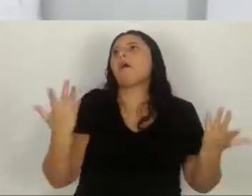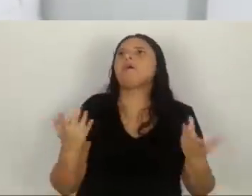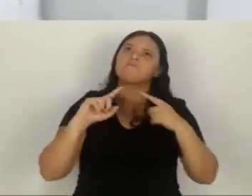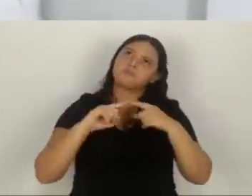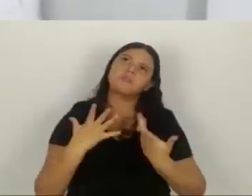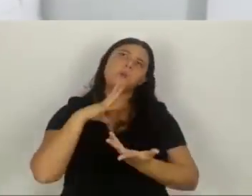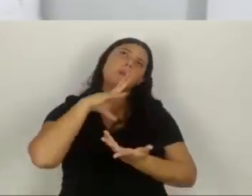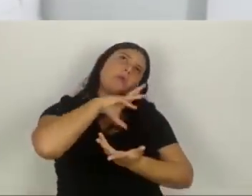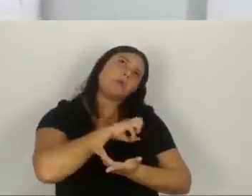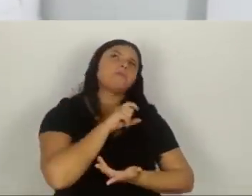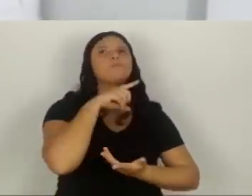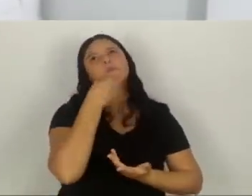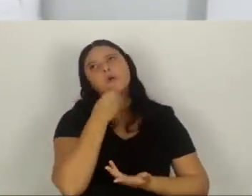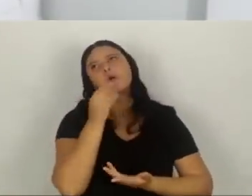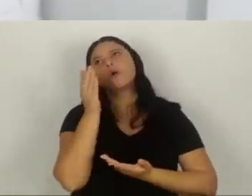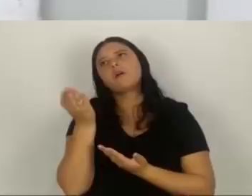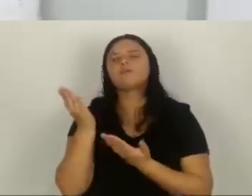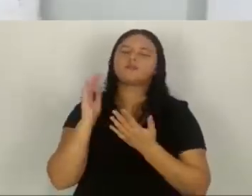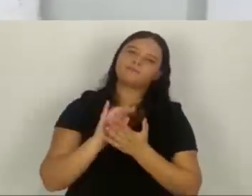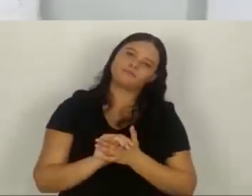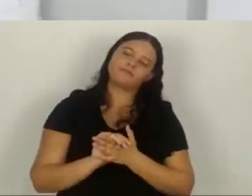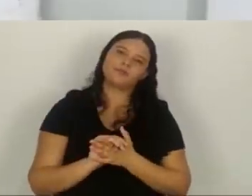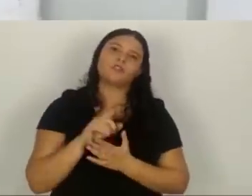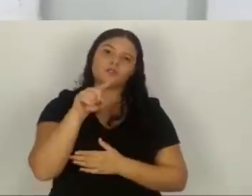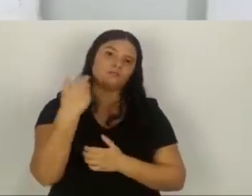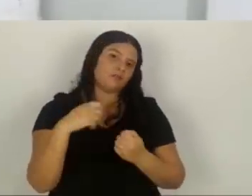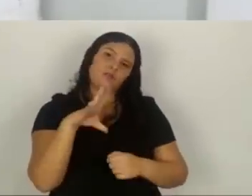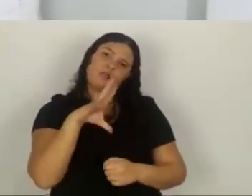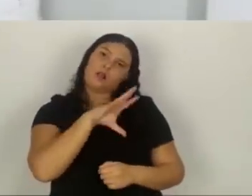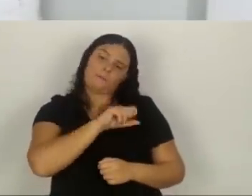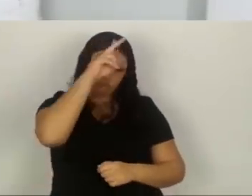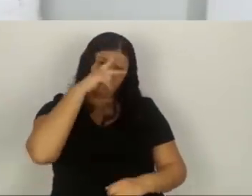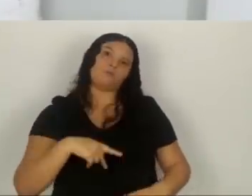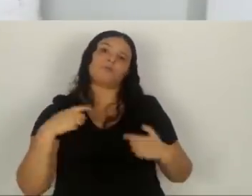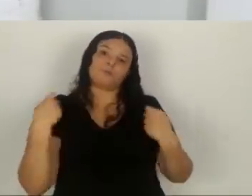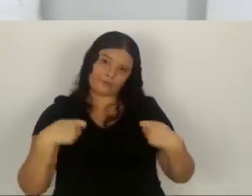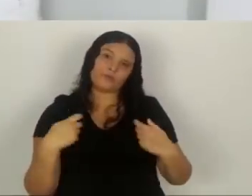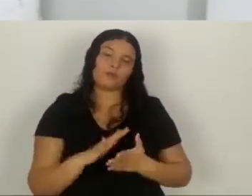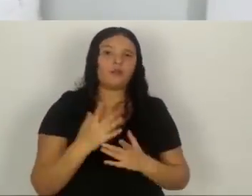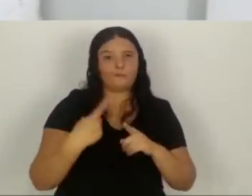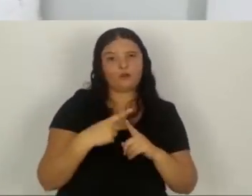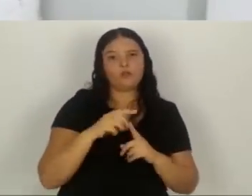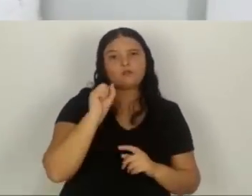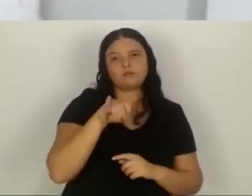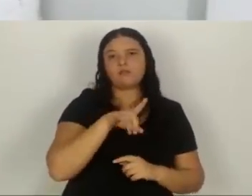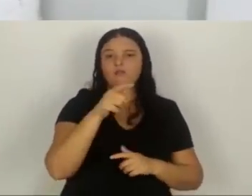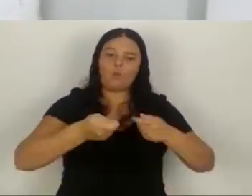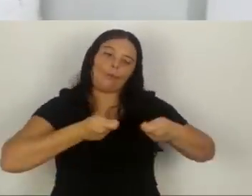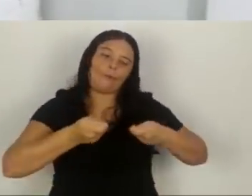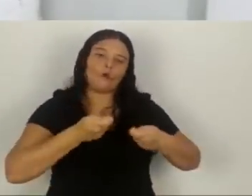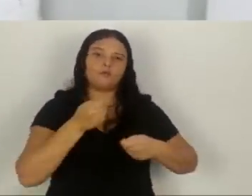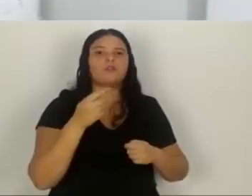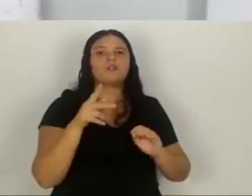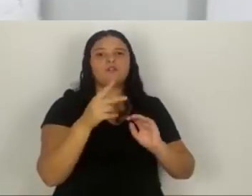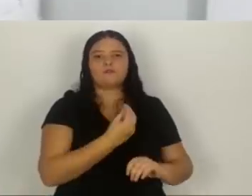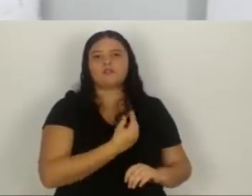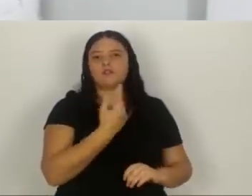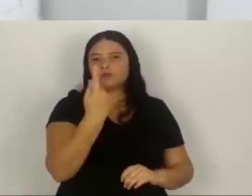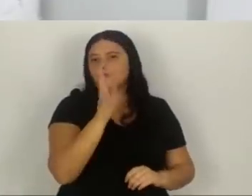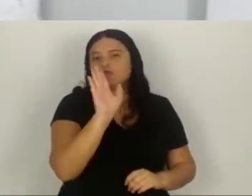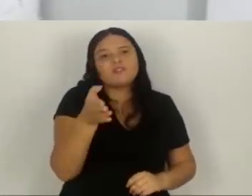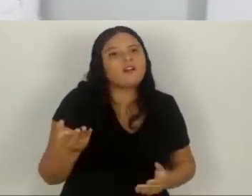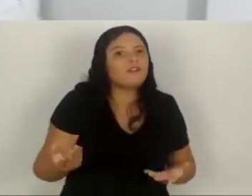morro de amores por ele, né? Eu acho que você tem que morrer de amores por você mesma, porque se ele já tem esse controle sobre você